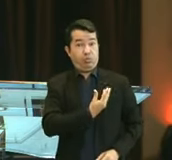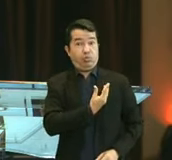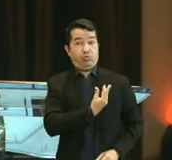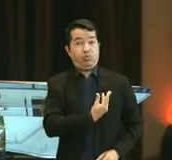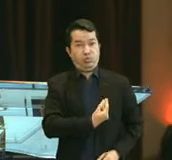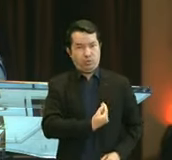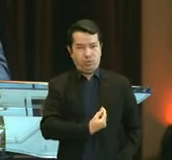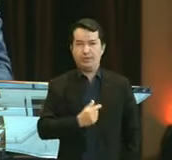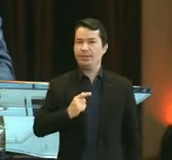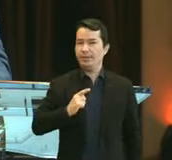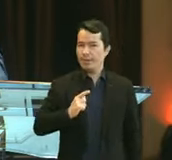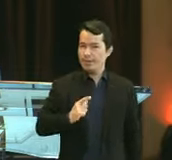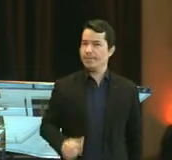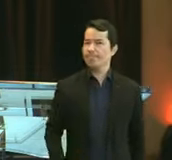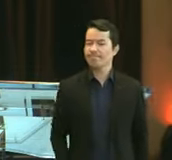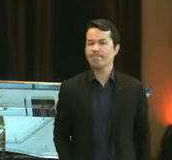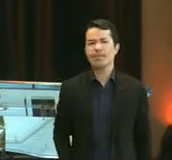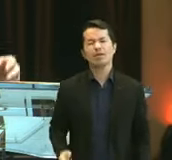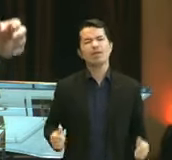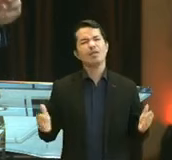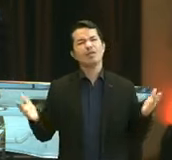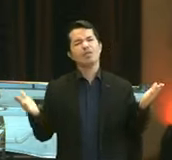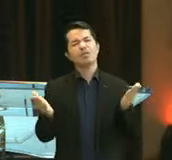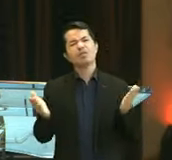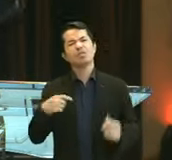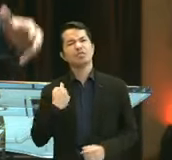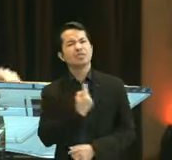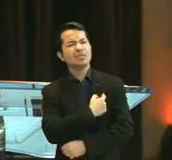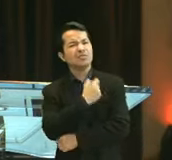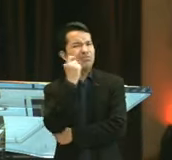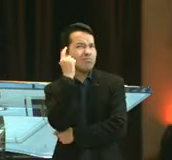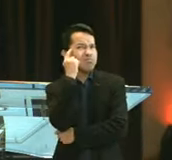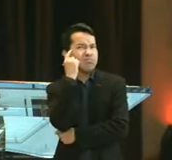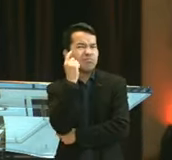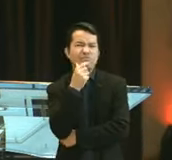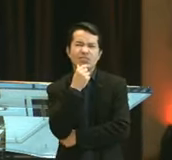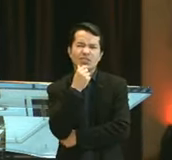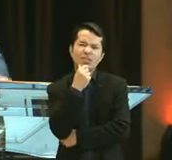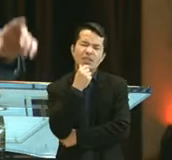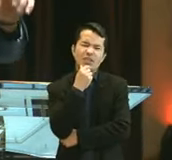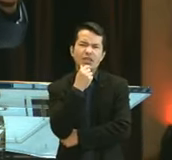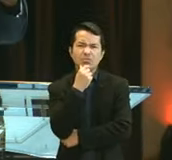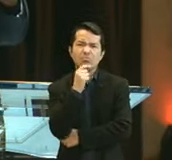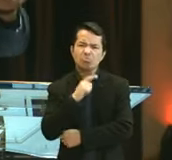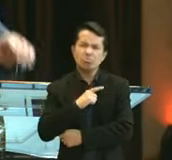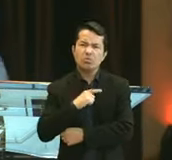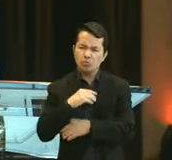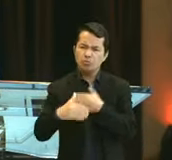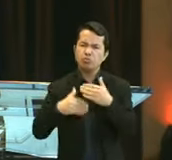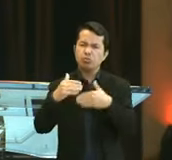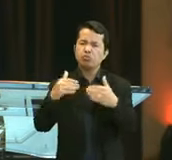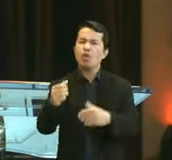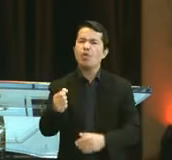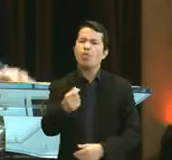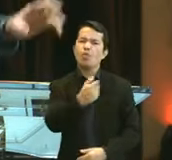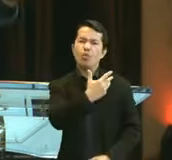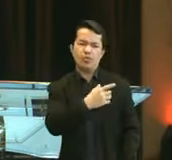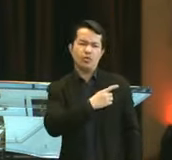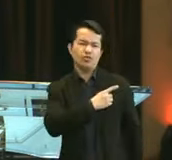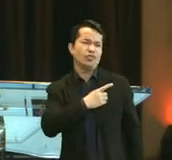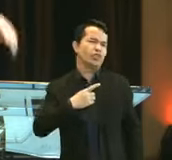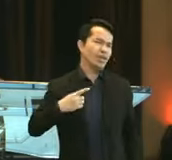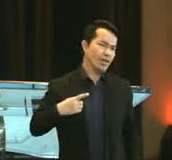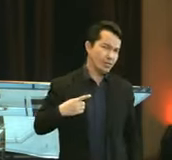Estamos num processo de formação dos novos diáconos na igreja. Eu estou vendo a Dani aqui sentada, estou